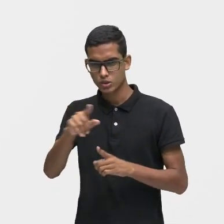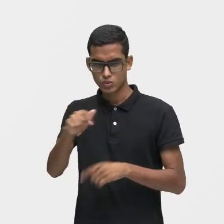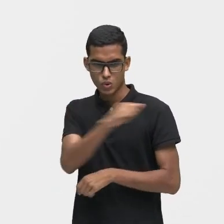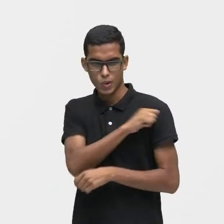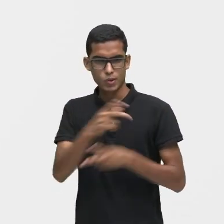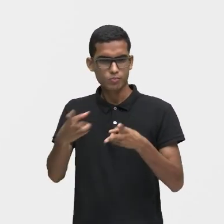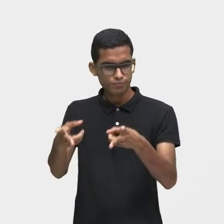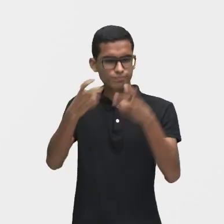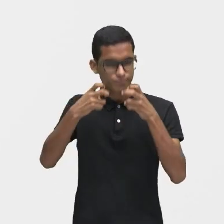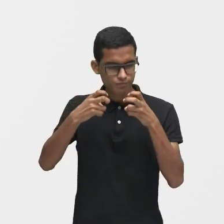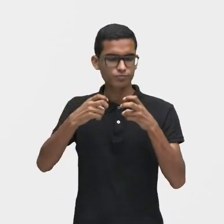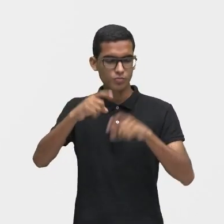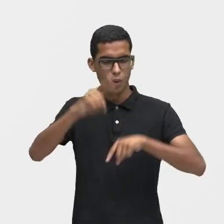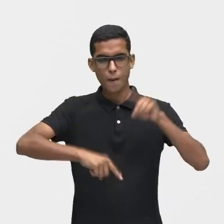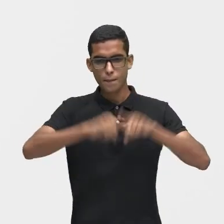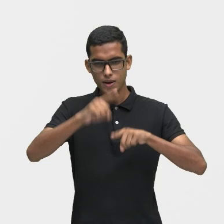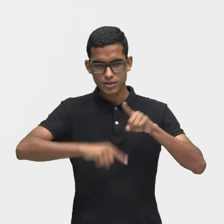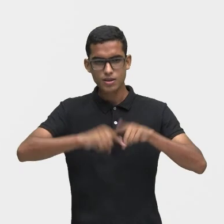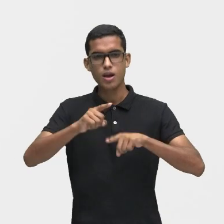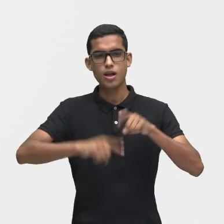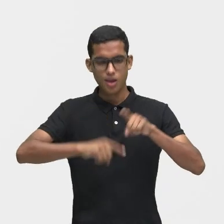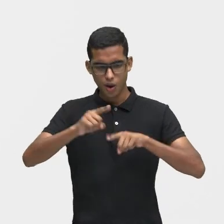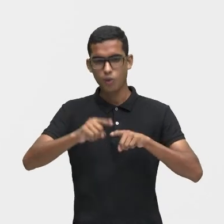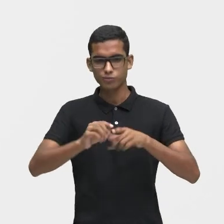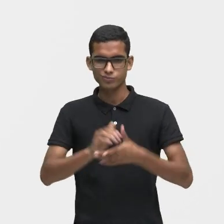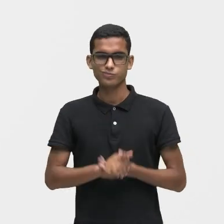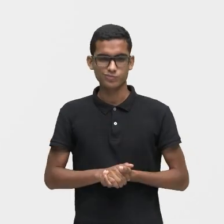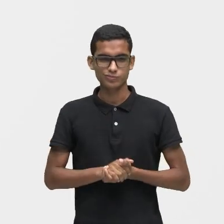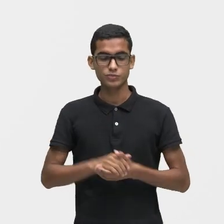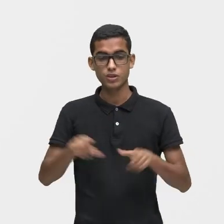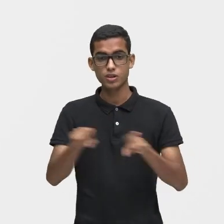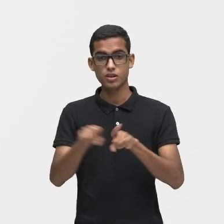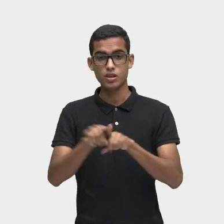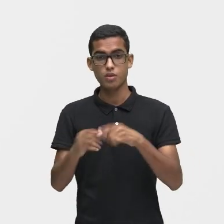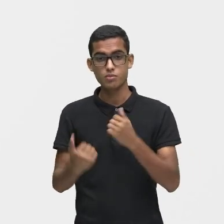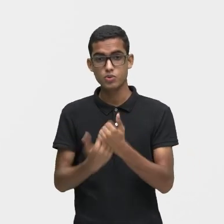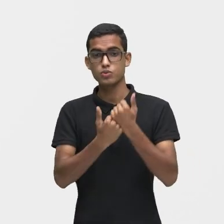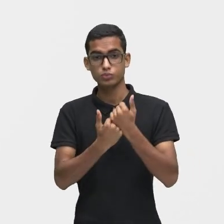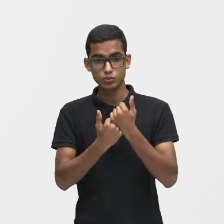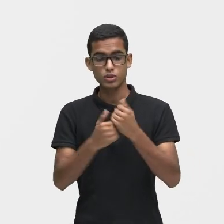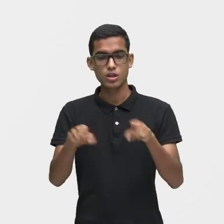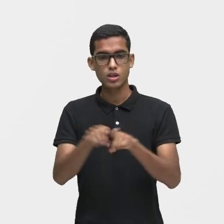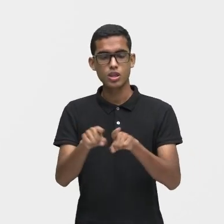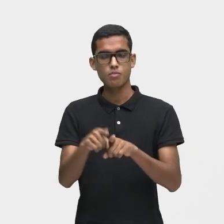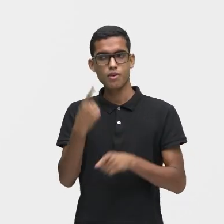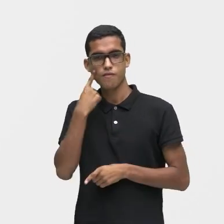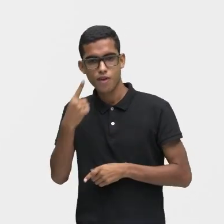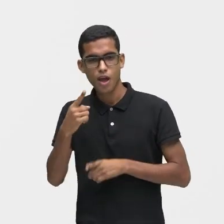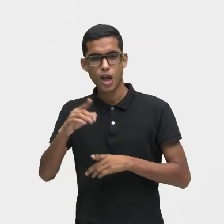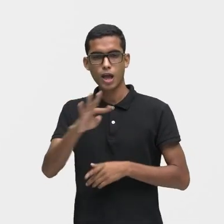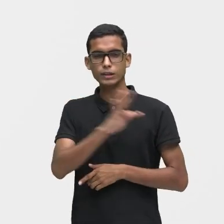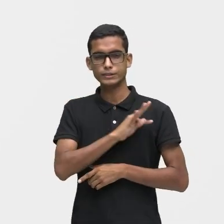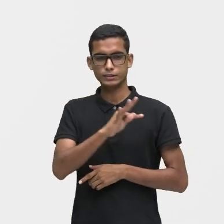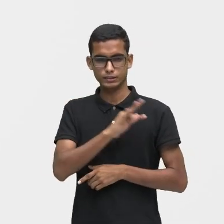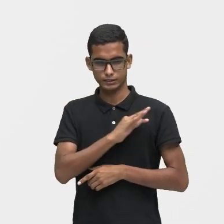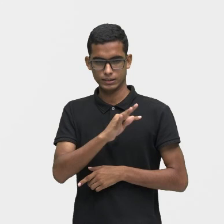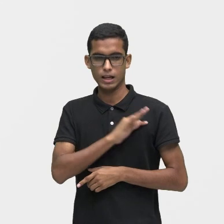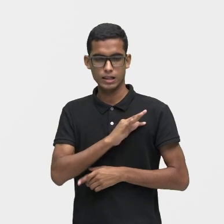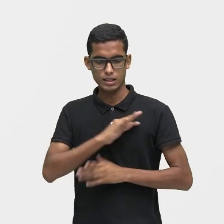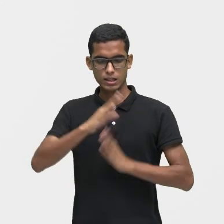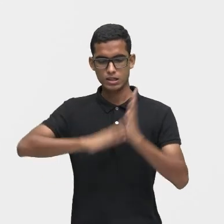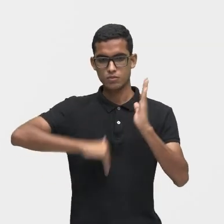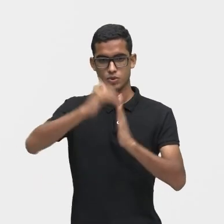e suporte utilizados nas pinturas e identifique as técnicas de pintura produzidas por artistas